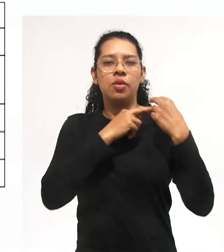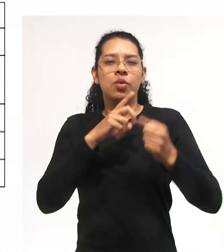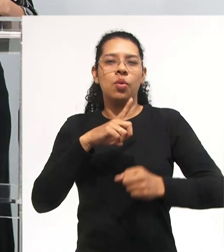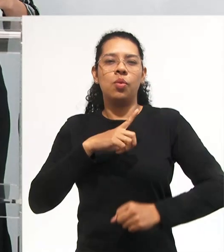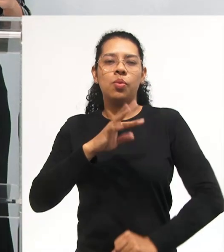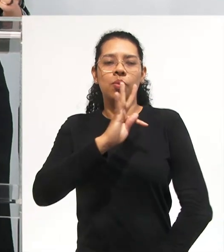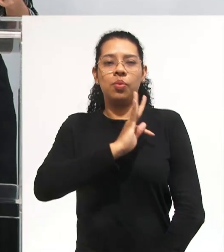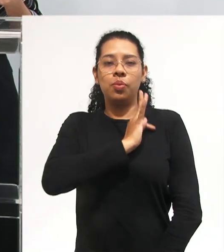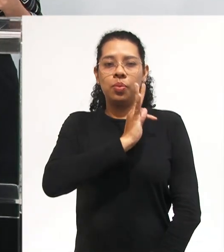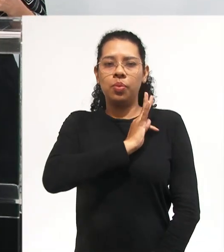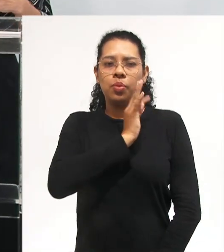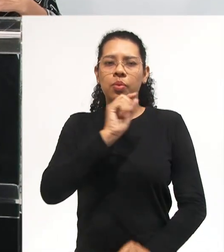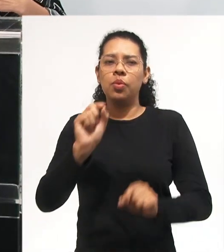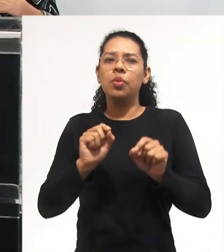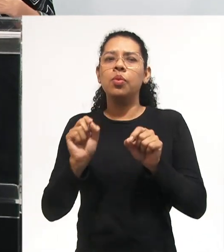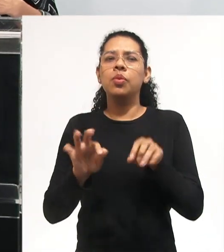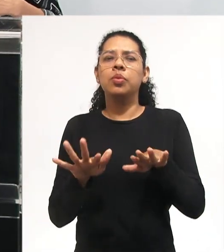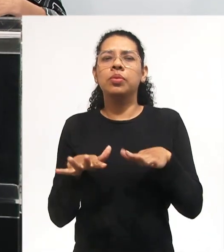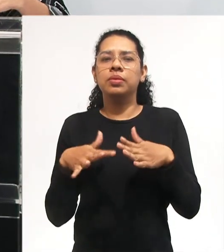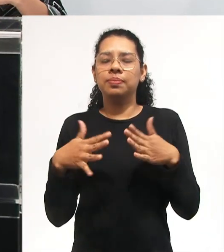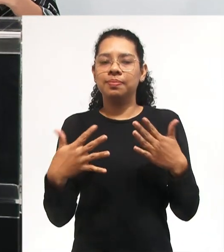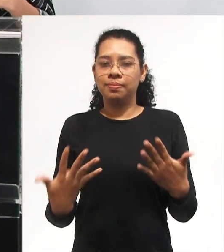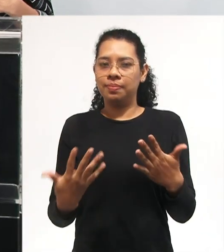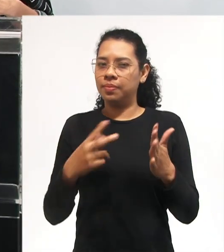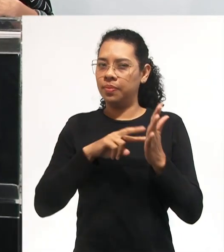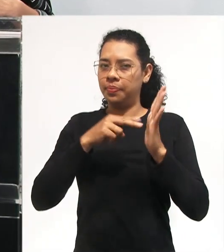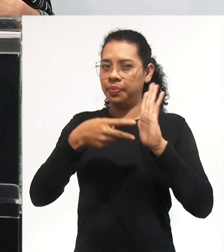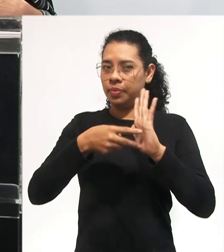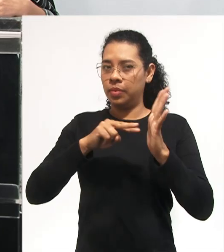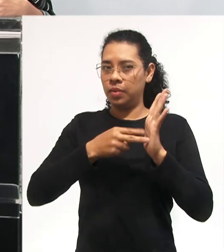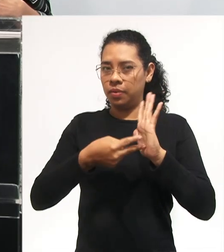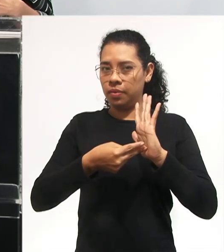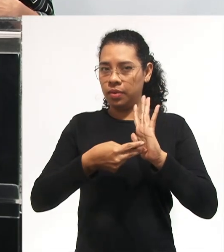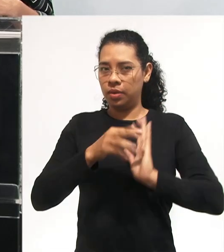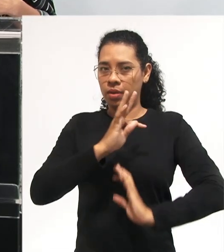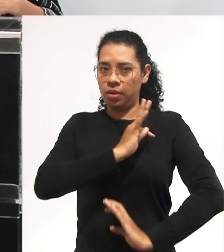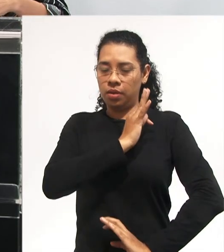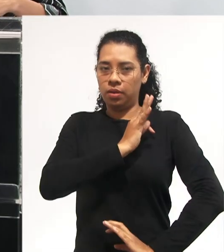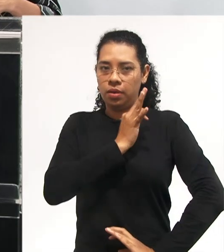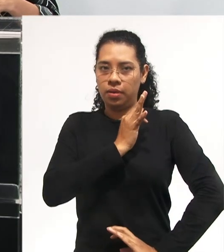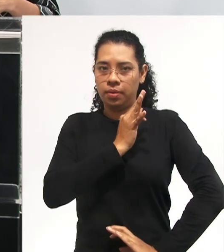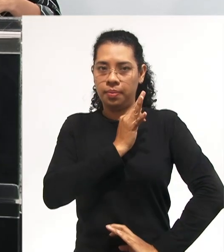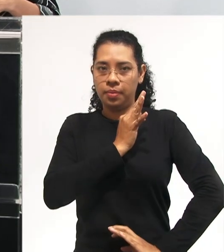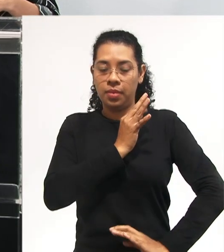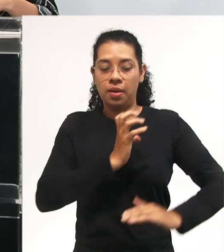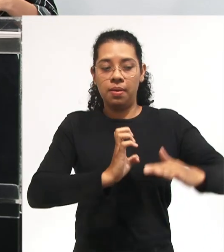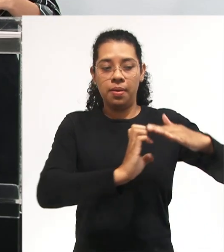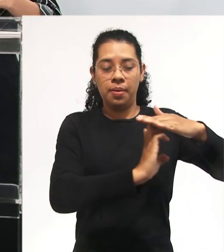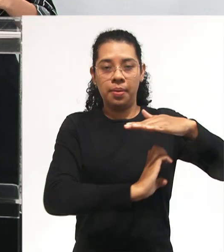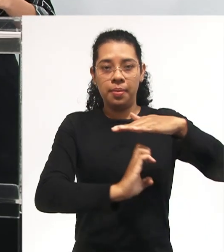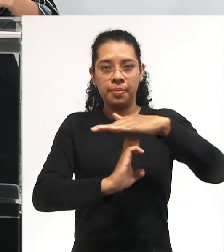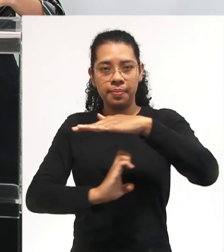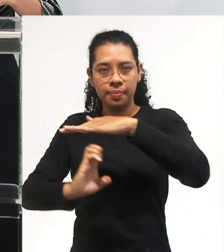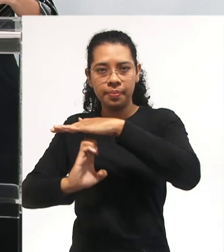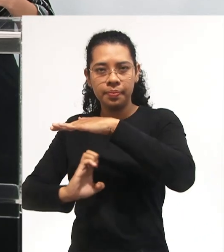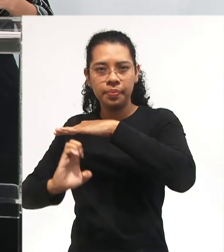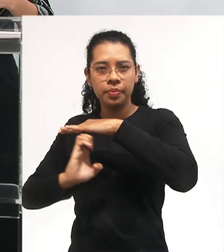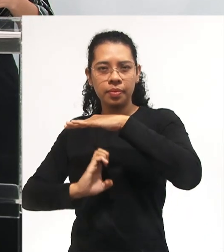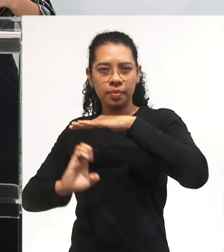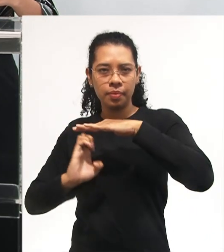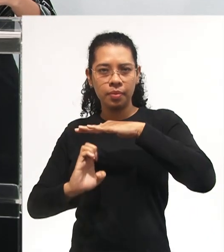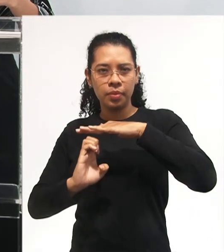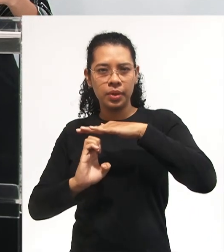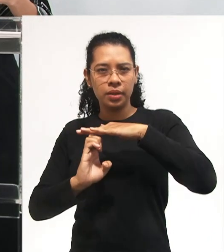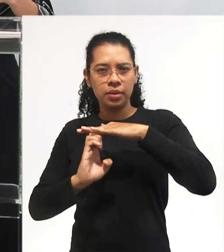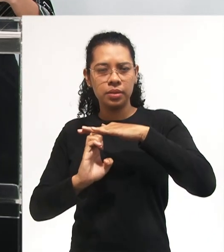seria essa função voltada mais para a área técnica? As empresas, elas começaram a se